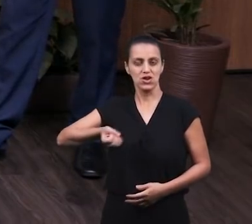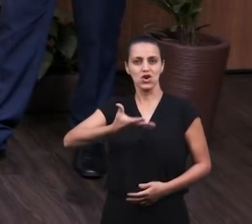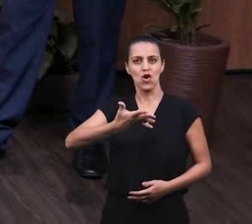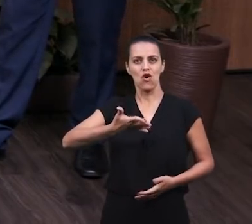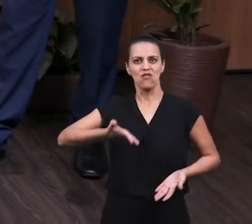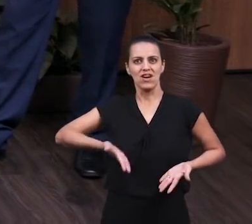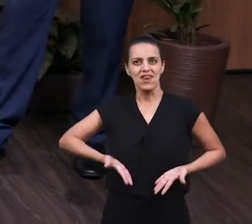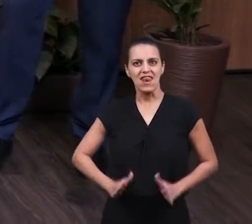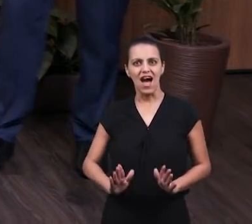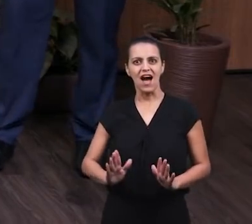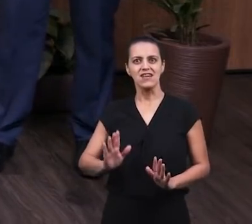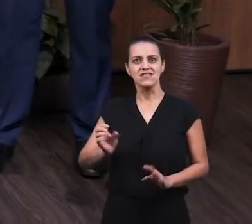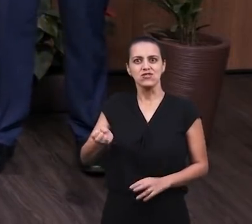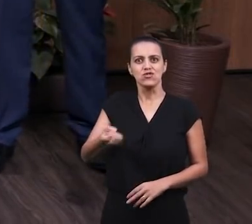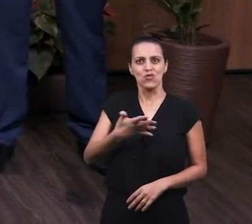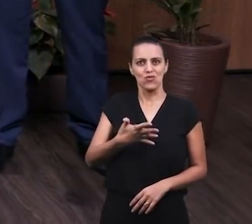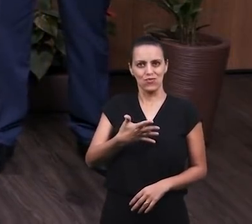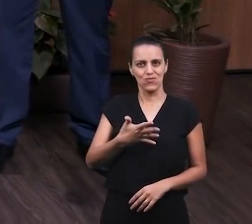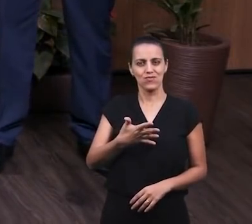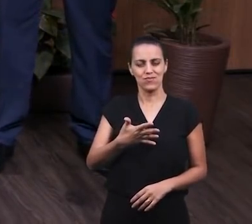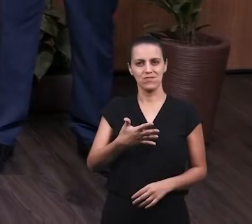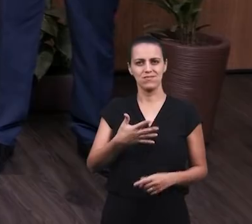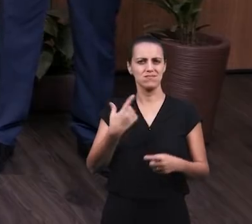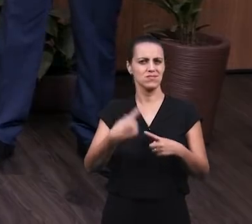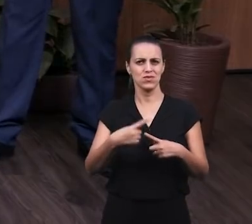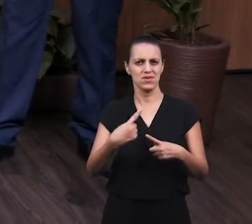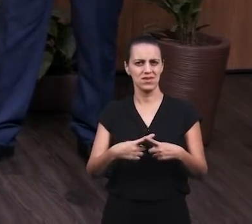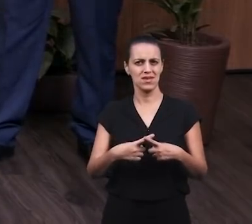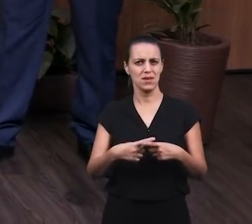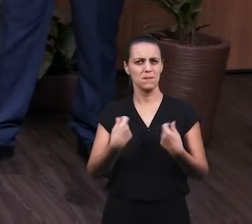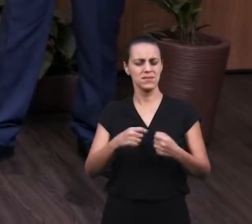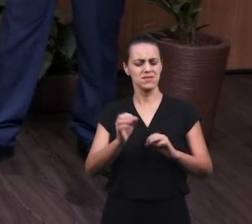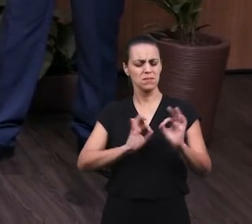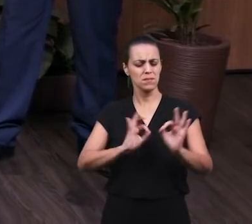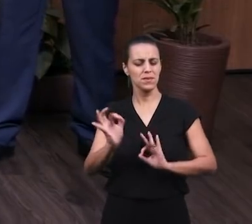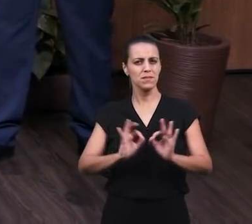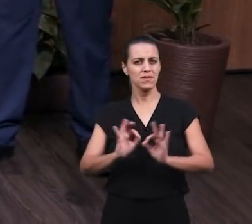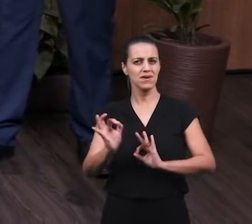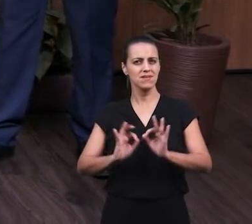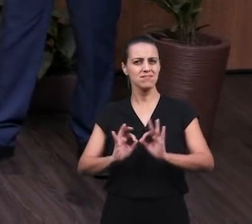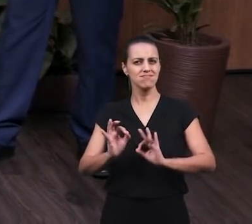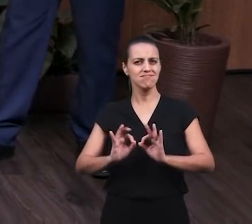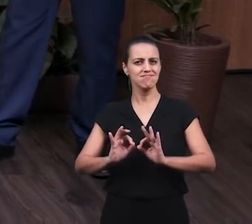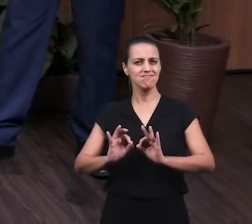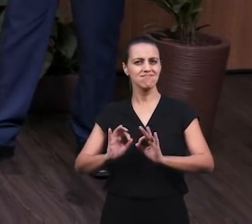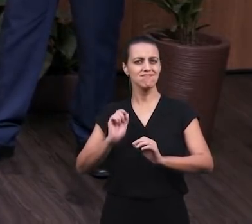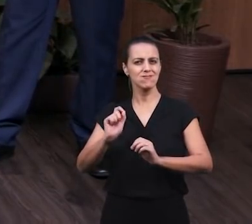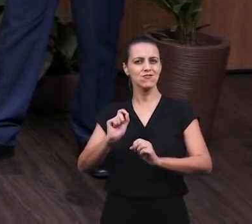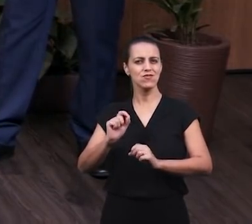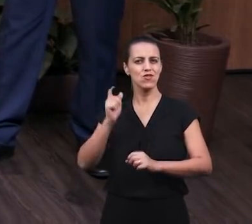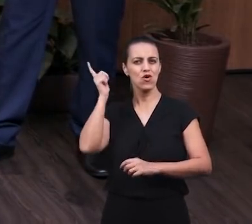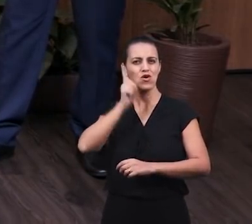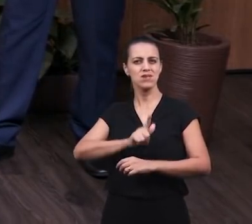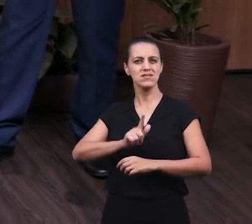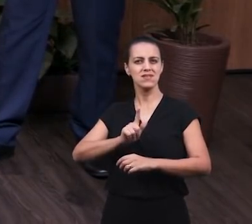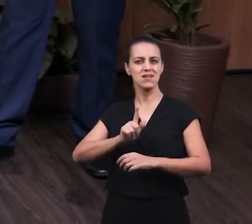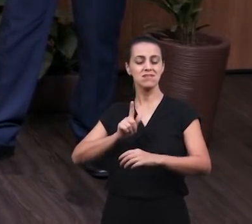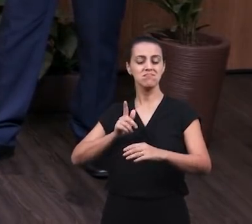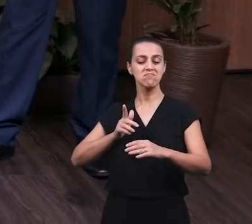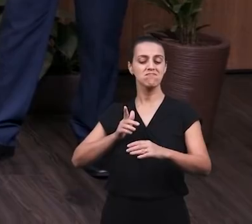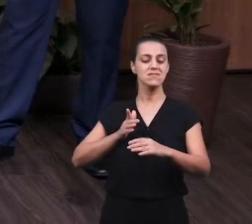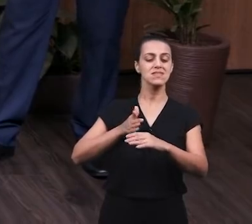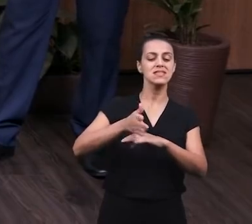dos pecados. E para que mais? A preparação para entrar no santuário,